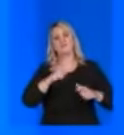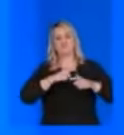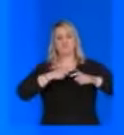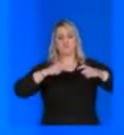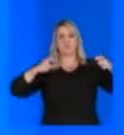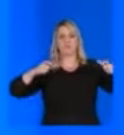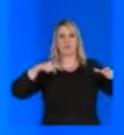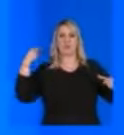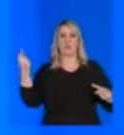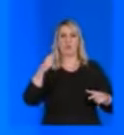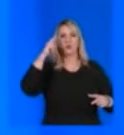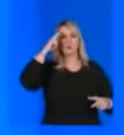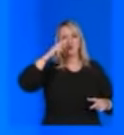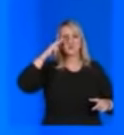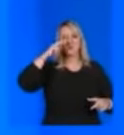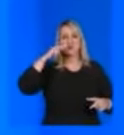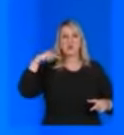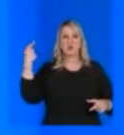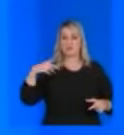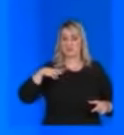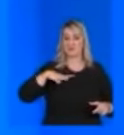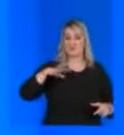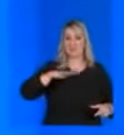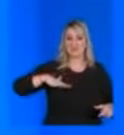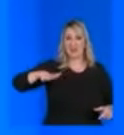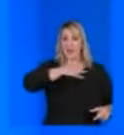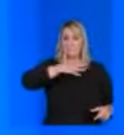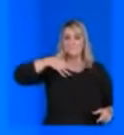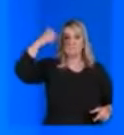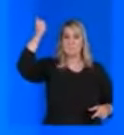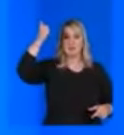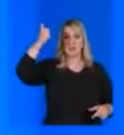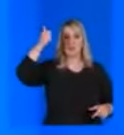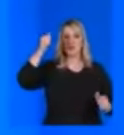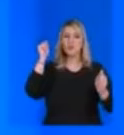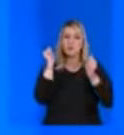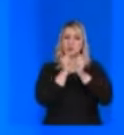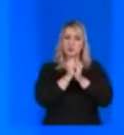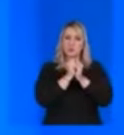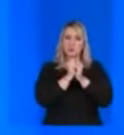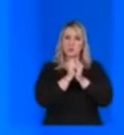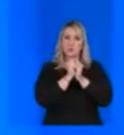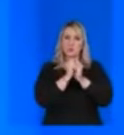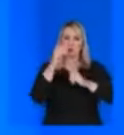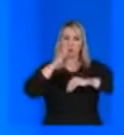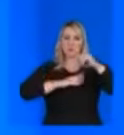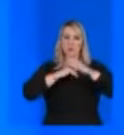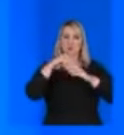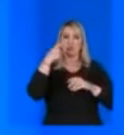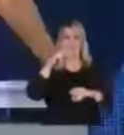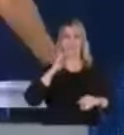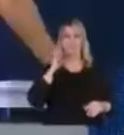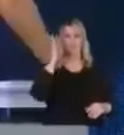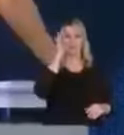tamanho dos nossos sonhos a nossa cidade é a melhor cidade e juntos vamos construir